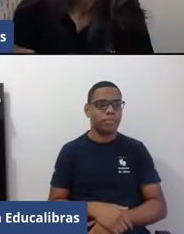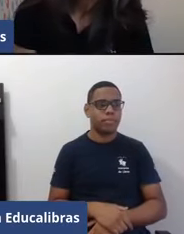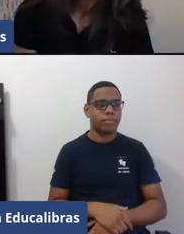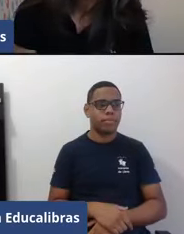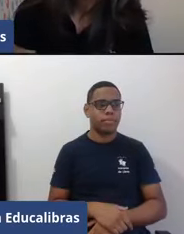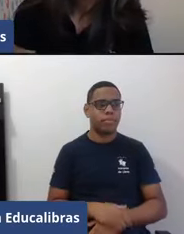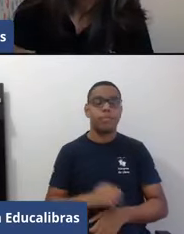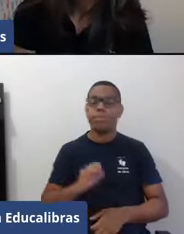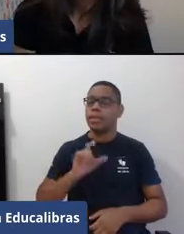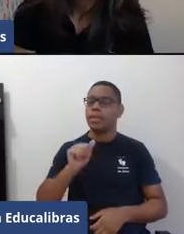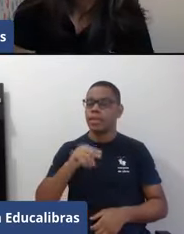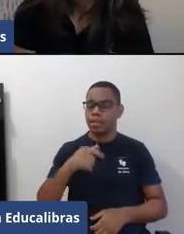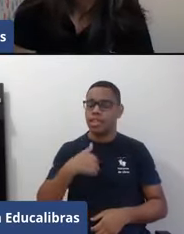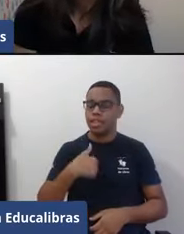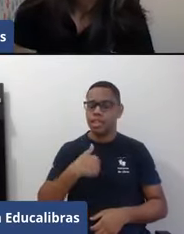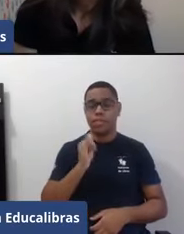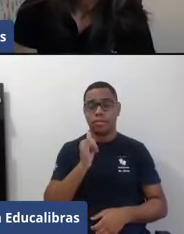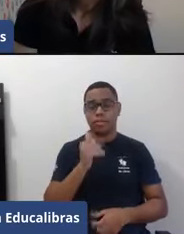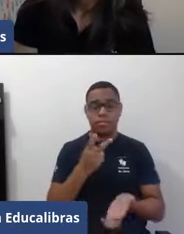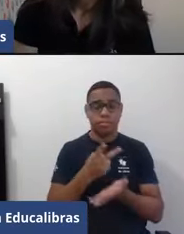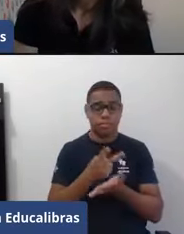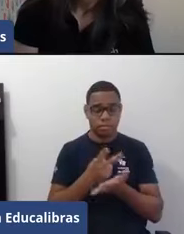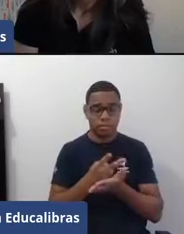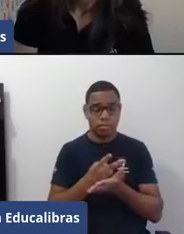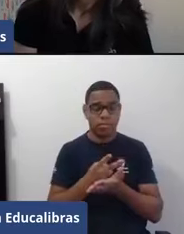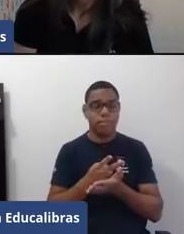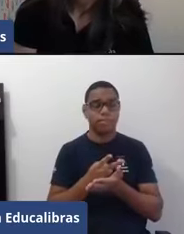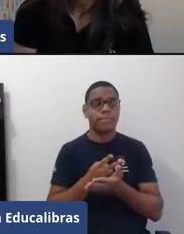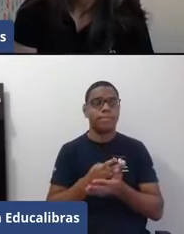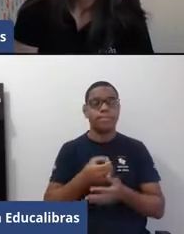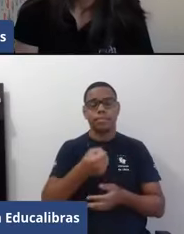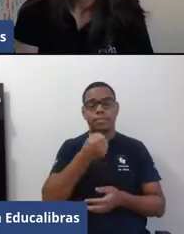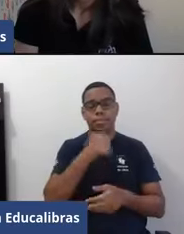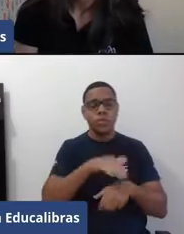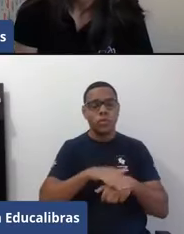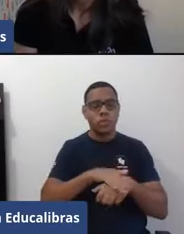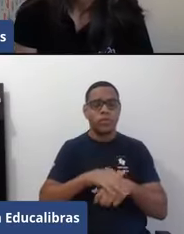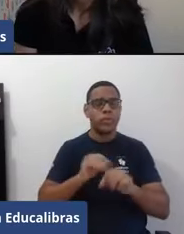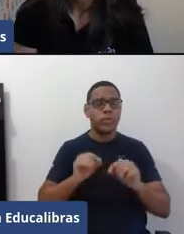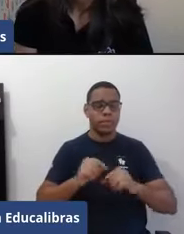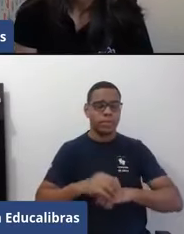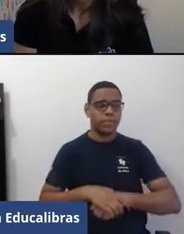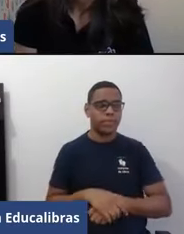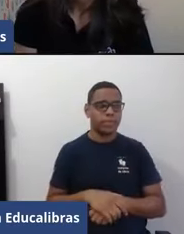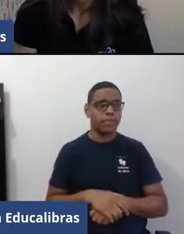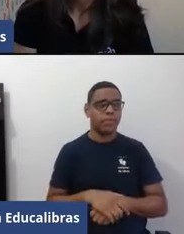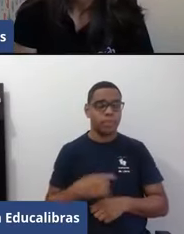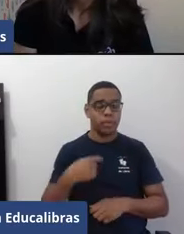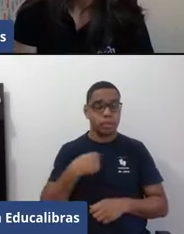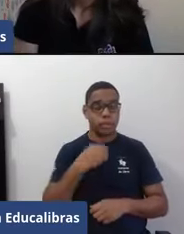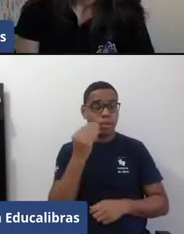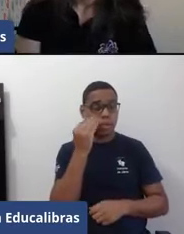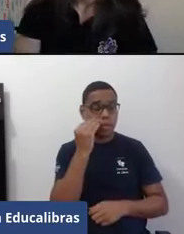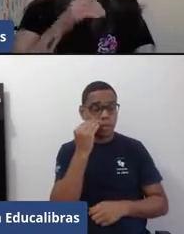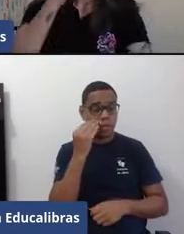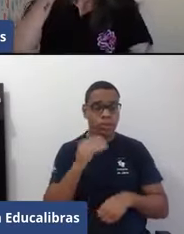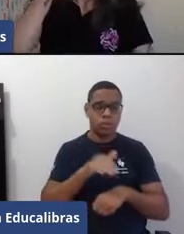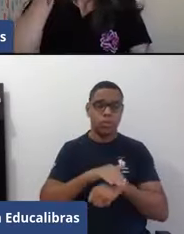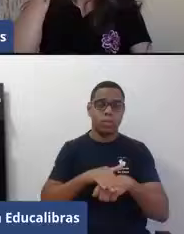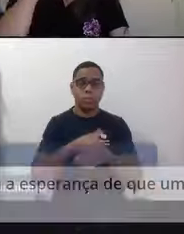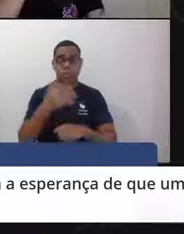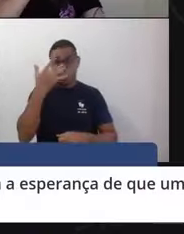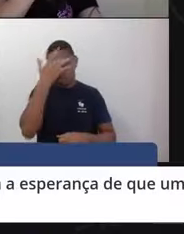tenho dito aqui nas outras conversas que eu tenho tido, que é o seguinte, né? Eu estou tentando, e estou conversando com as